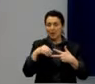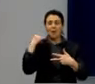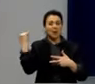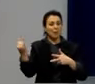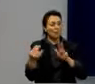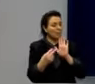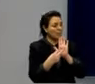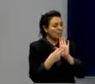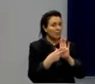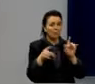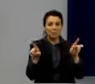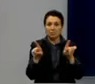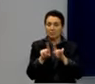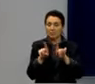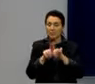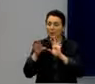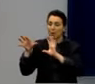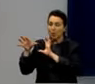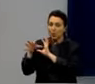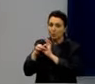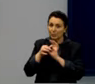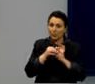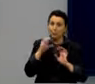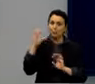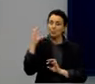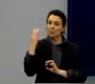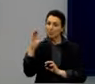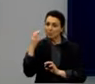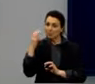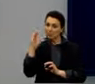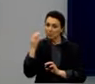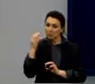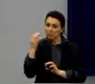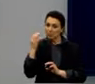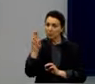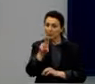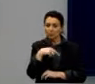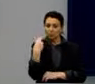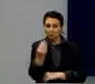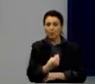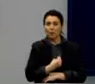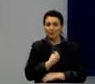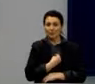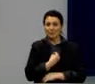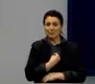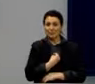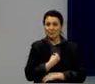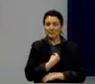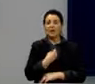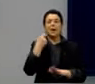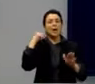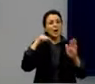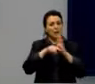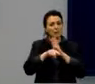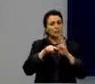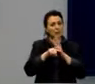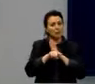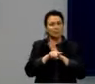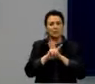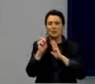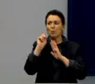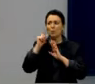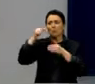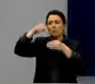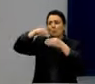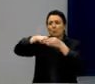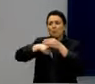ou atenta ao contexto científico em que vivemos. As perguntas não se aprofundam